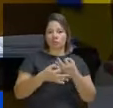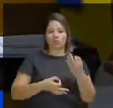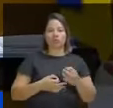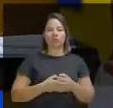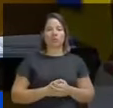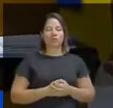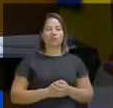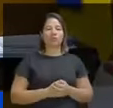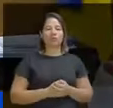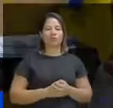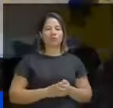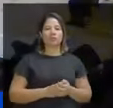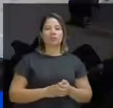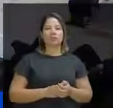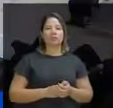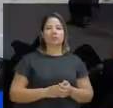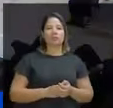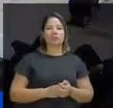Lage.